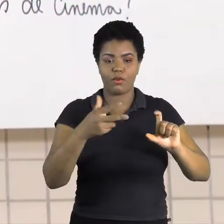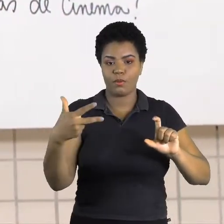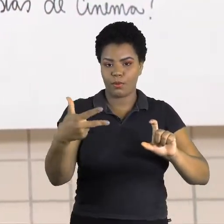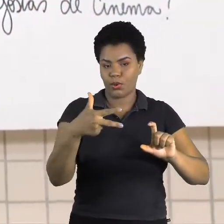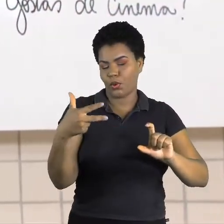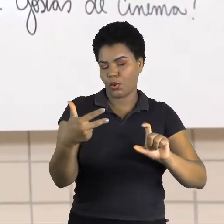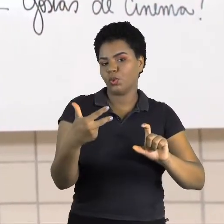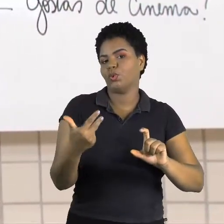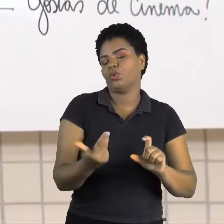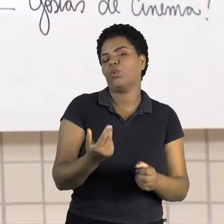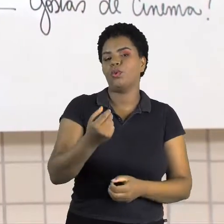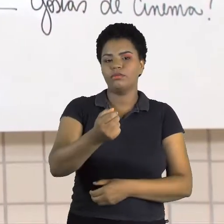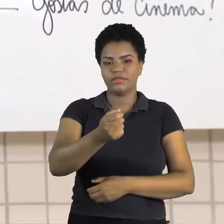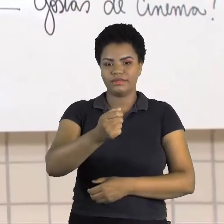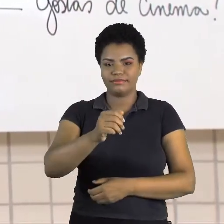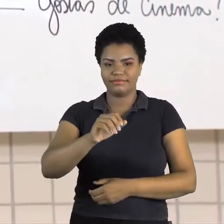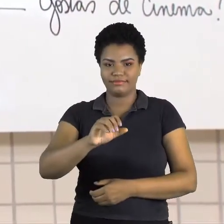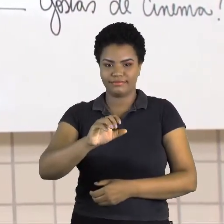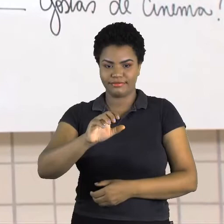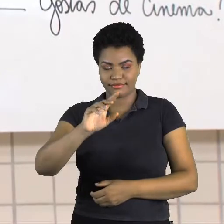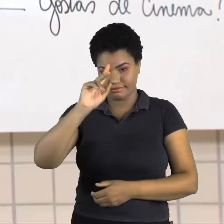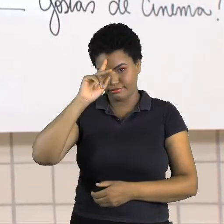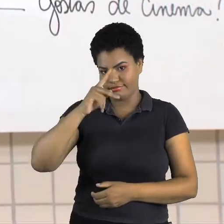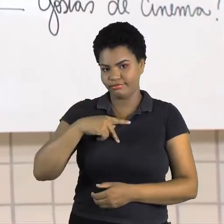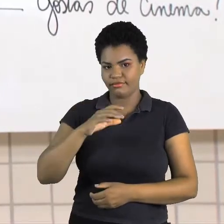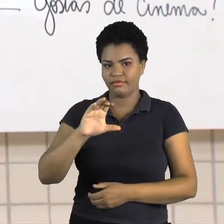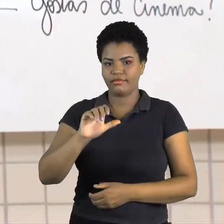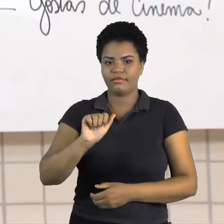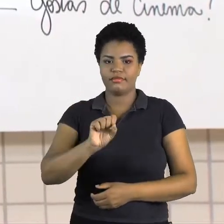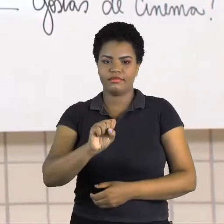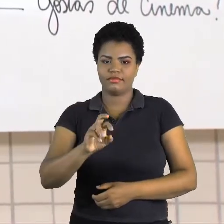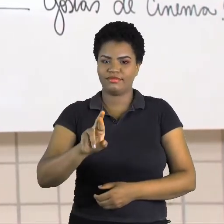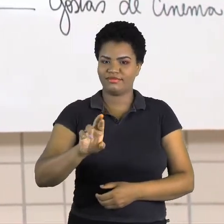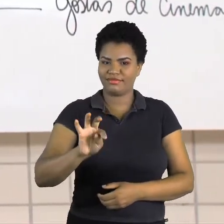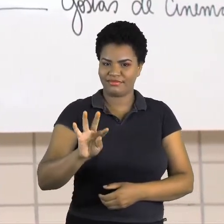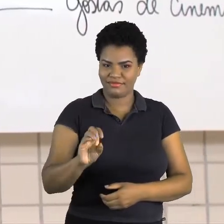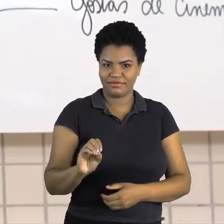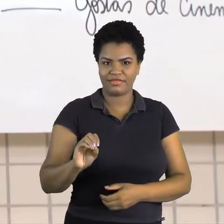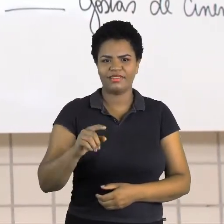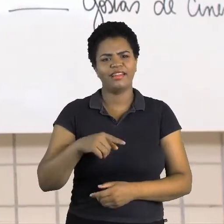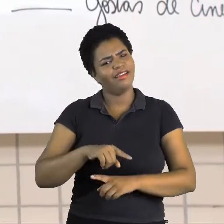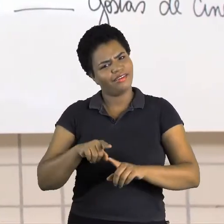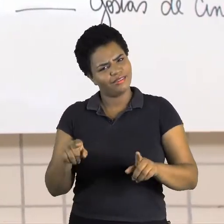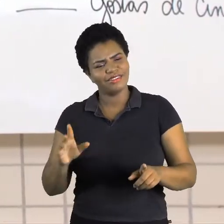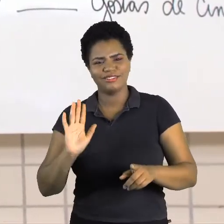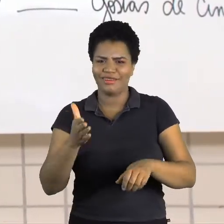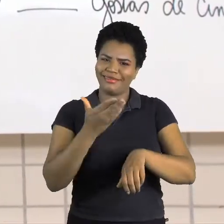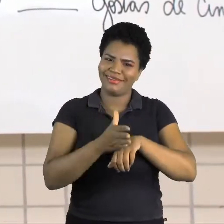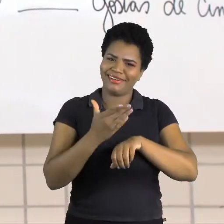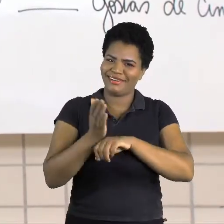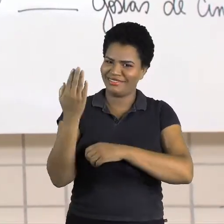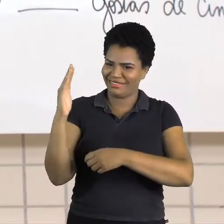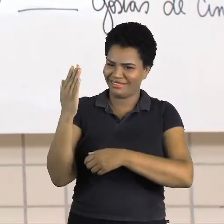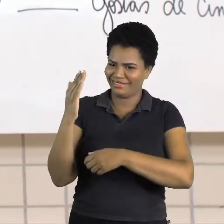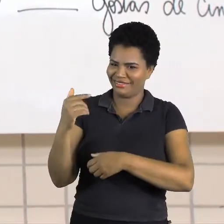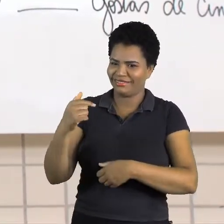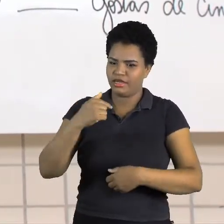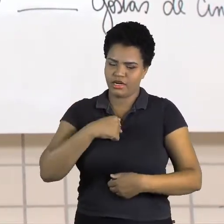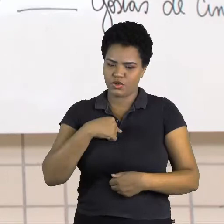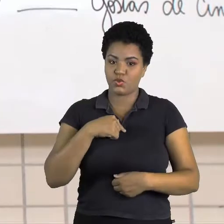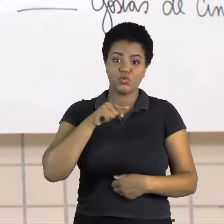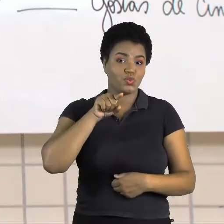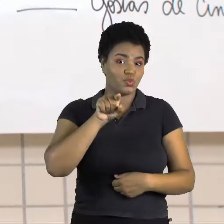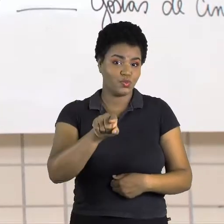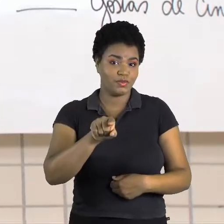reto. Quem são os pronomes do caso reto? Aqueles que você treinou lá no banheiro, em frente ao espelho. Eu,